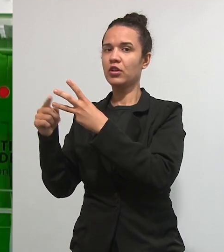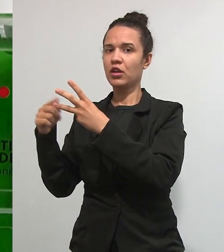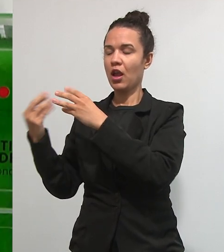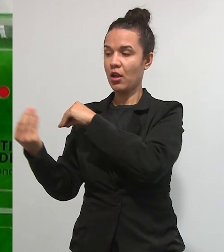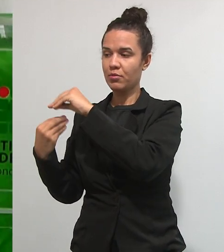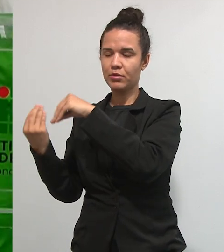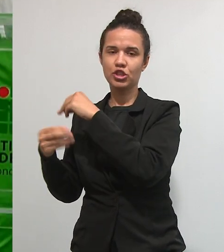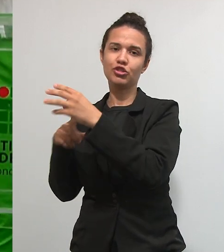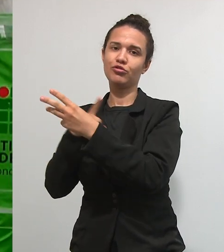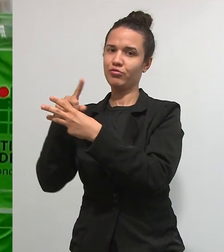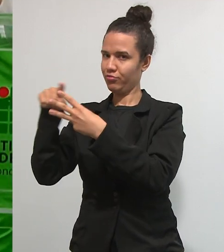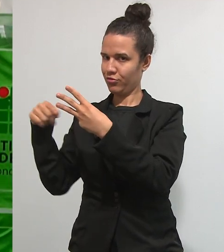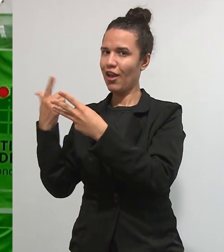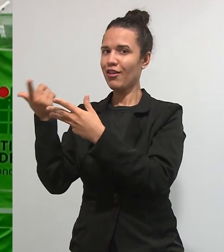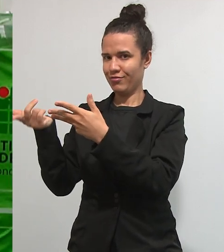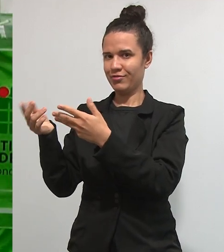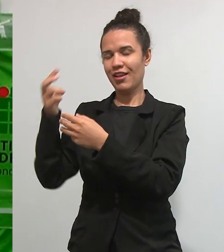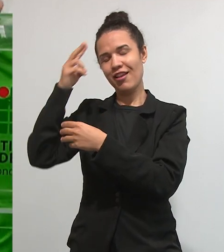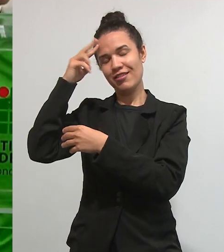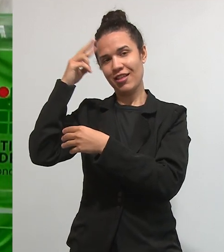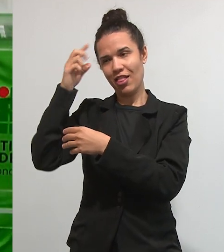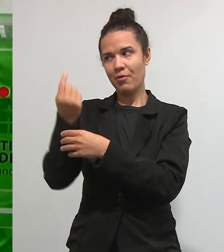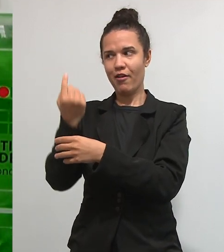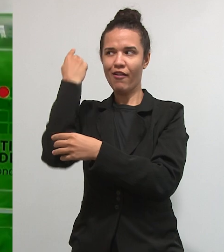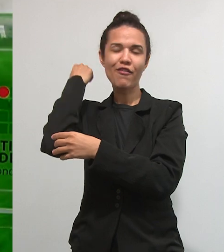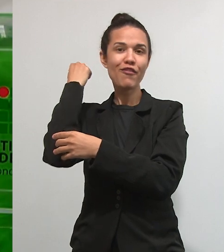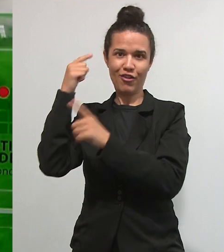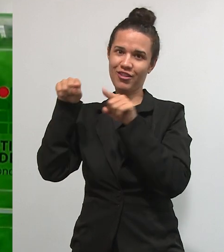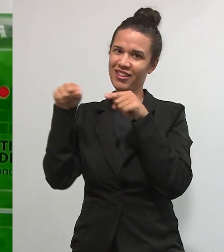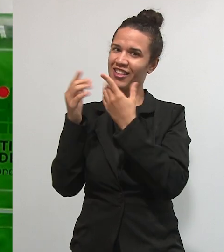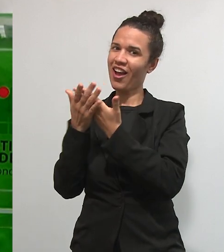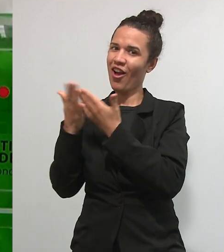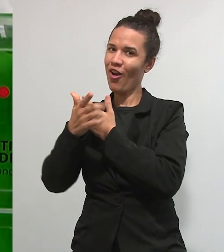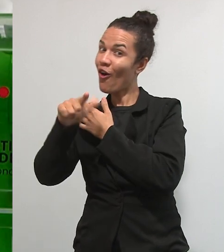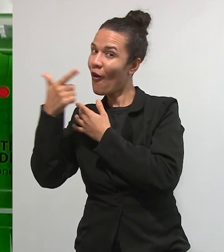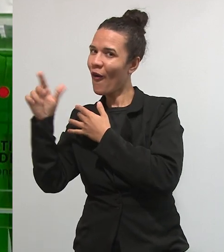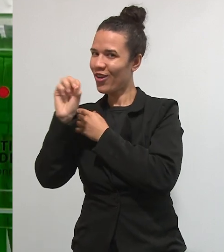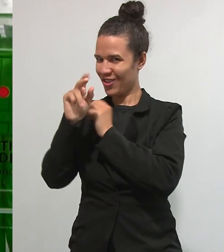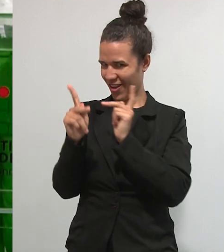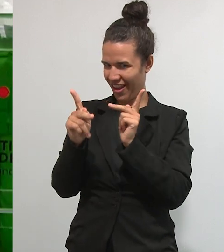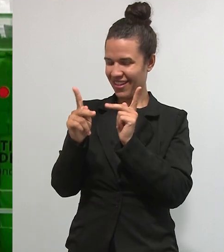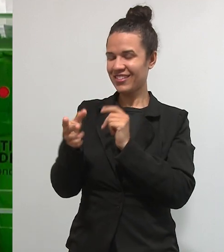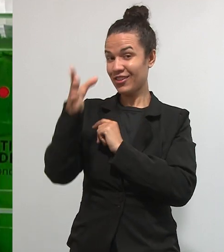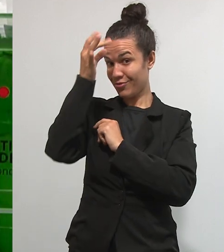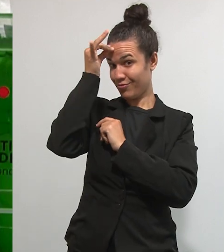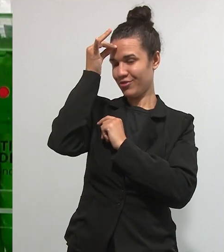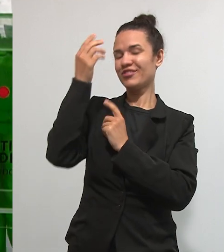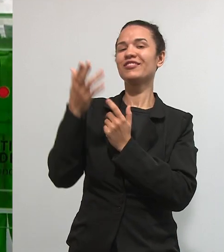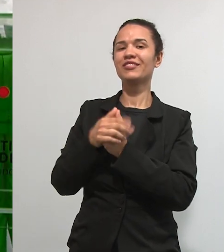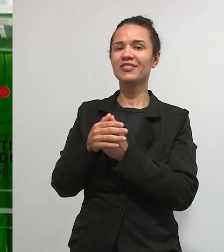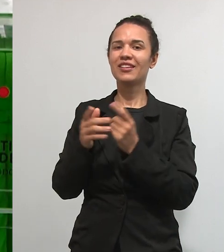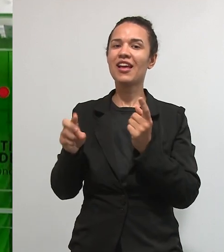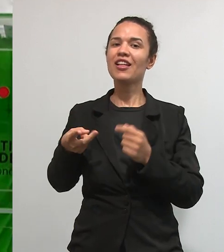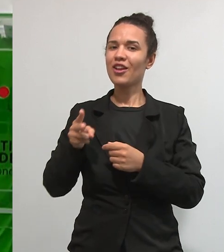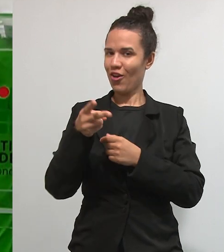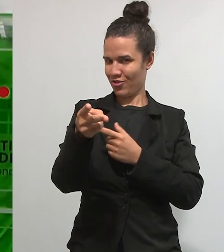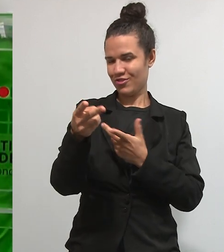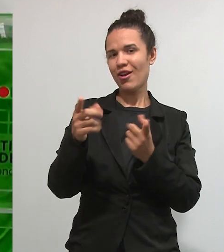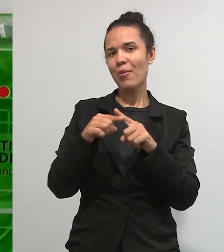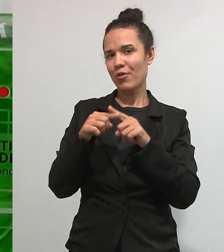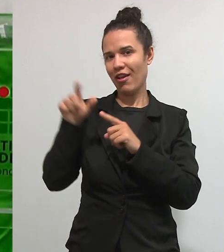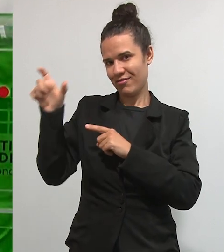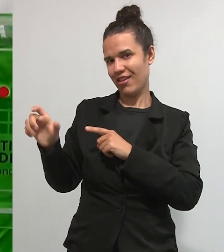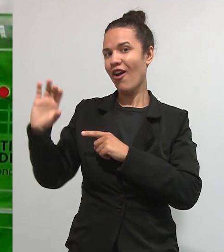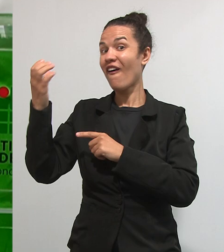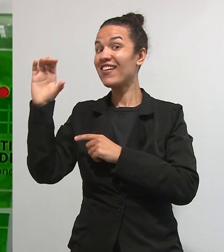geral para vocês revisarem também. Que aqui, ela praticamente é um ramo da ciência contábil. Tem que dar continuidade.